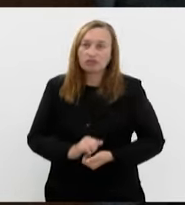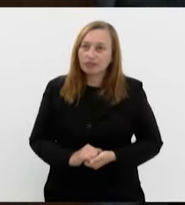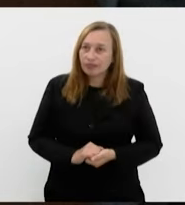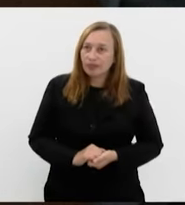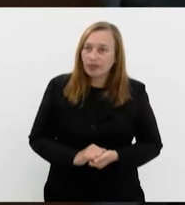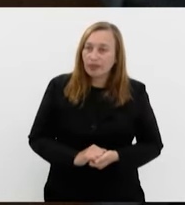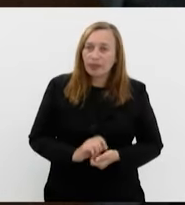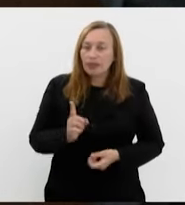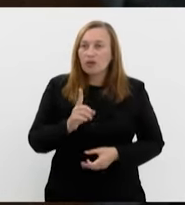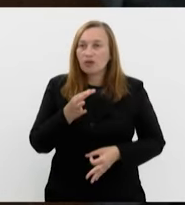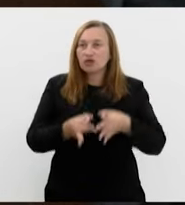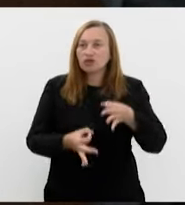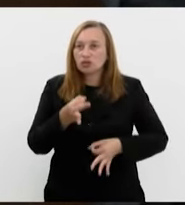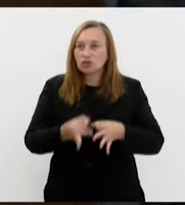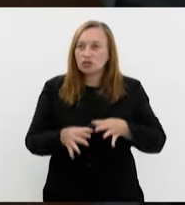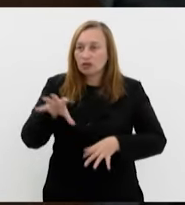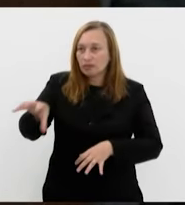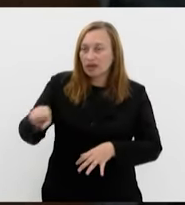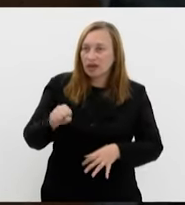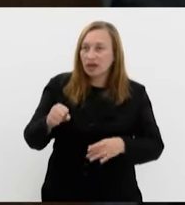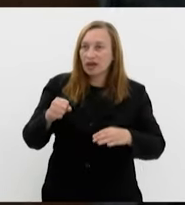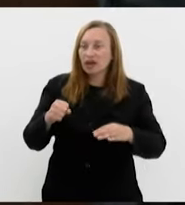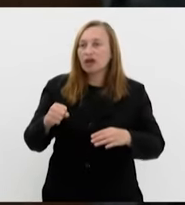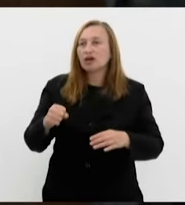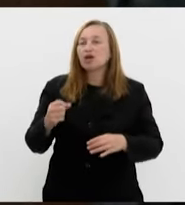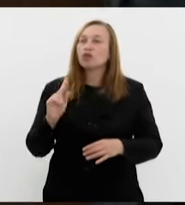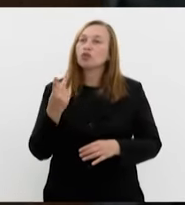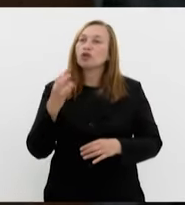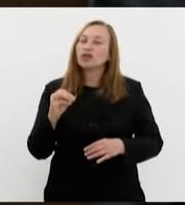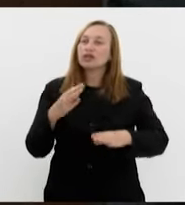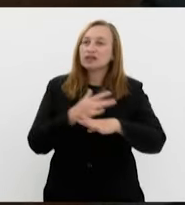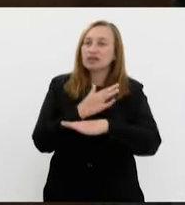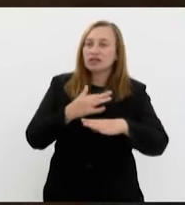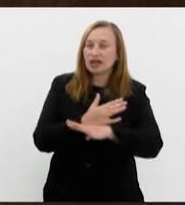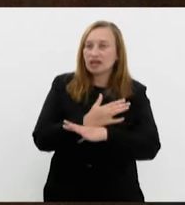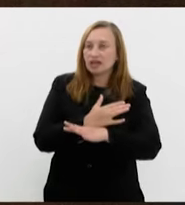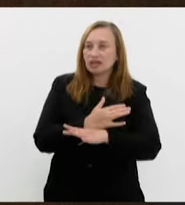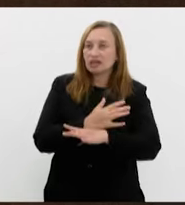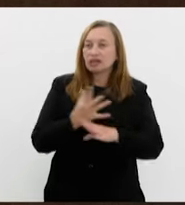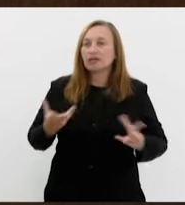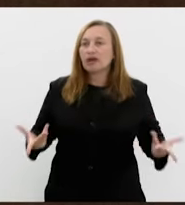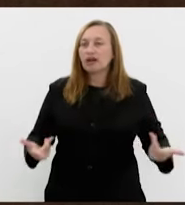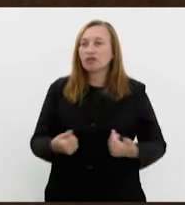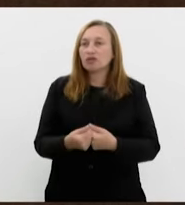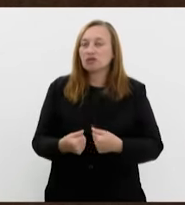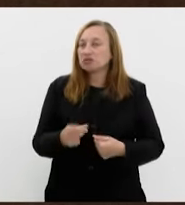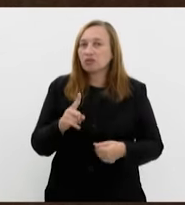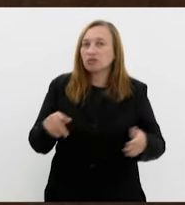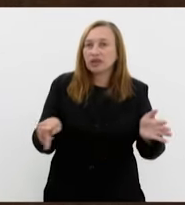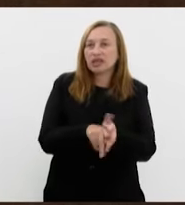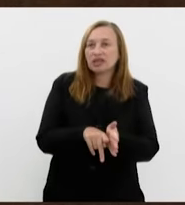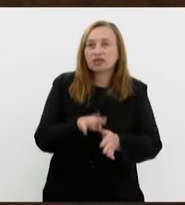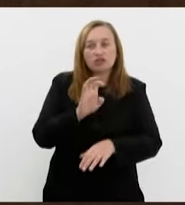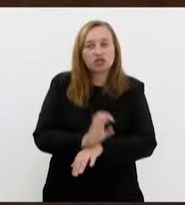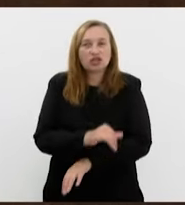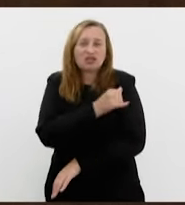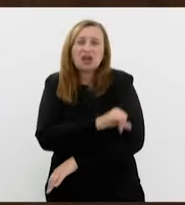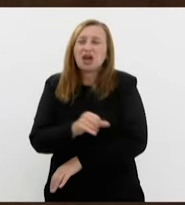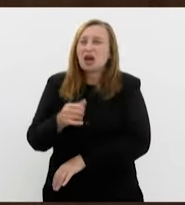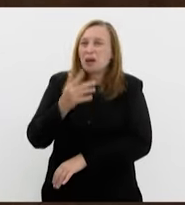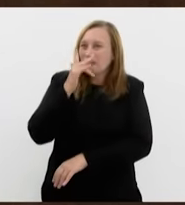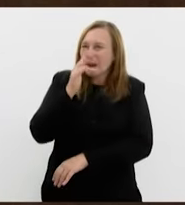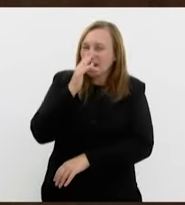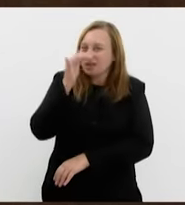não é justo pegar o hino da Cidade Maravilhosa, que não tem nada a ver com o Estado do Rio de Janeiro. Parece uma bobagem, mas não é não,